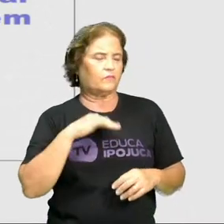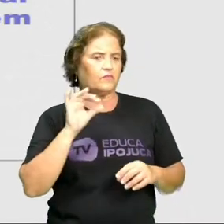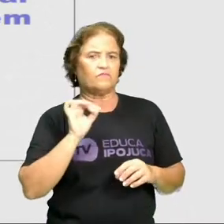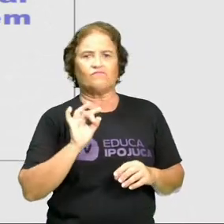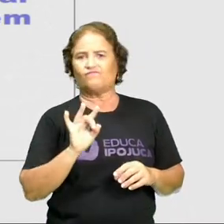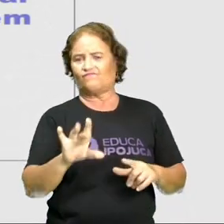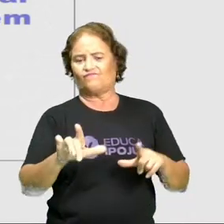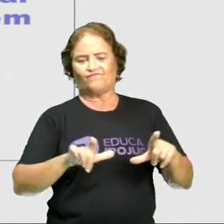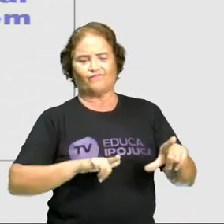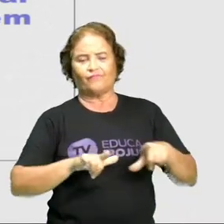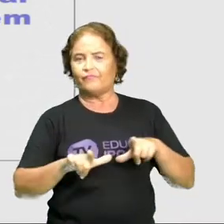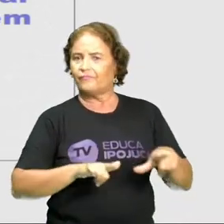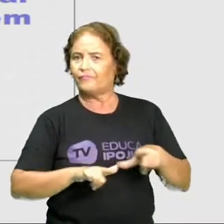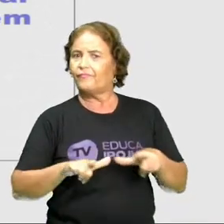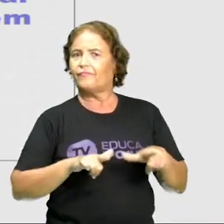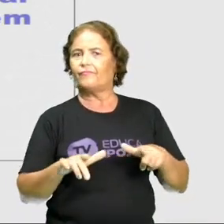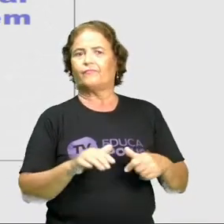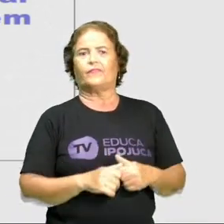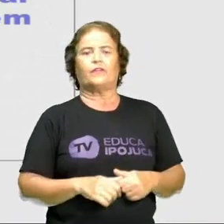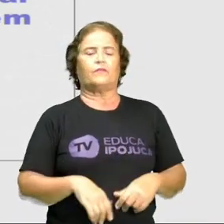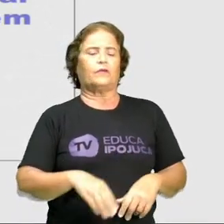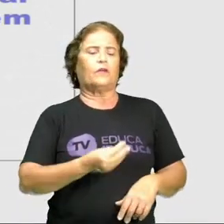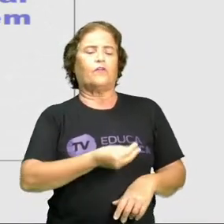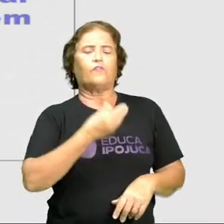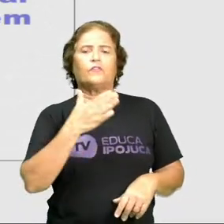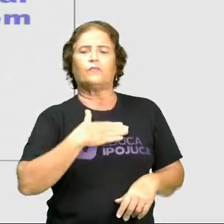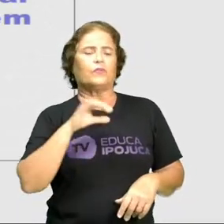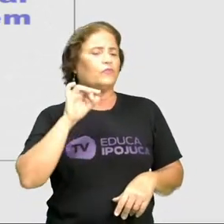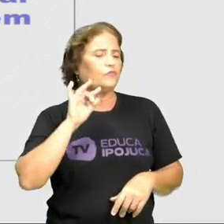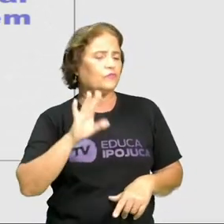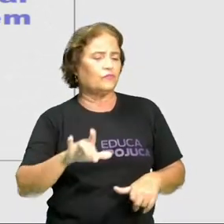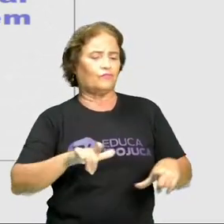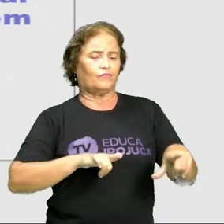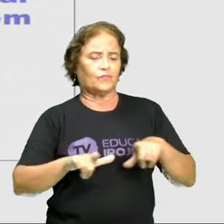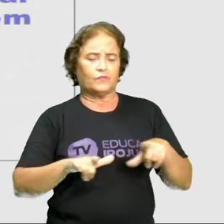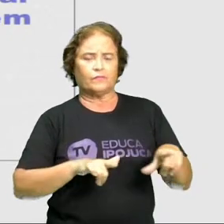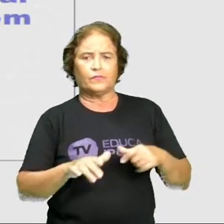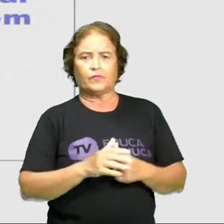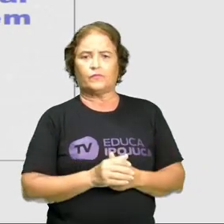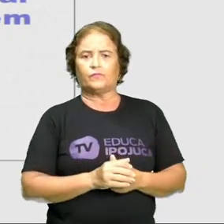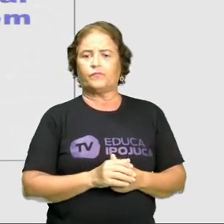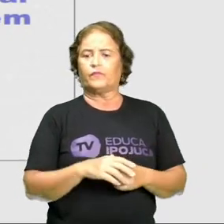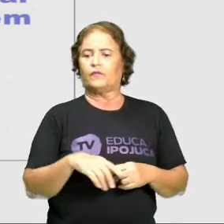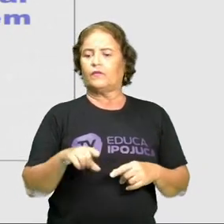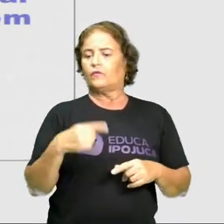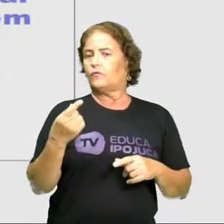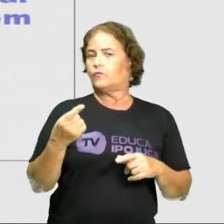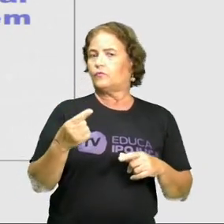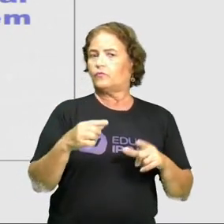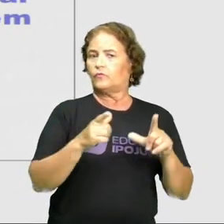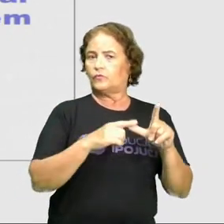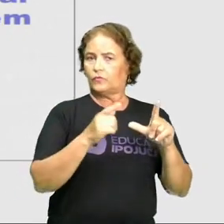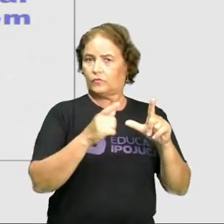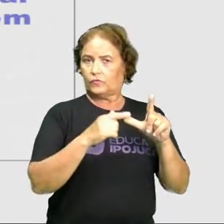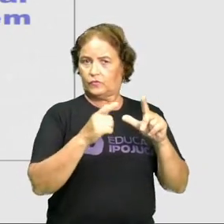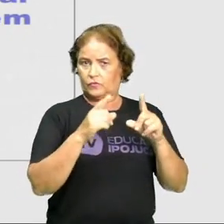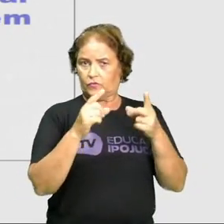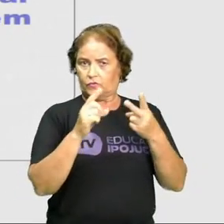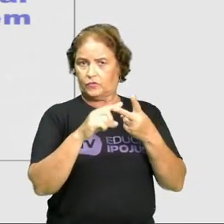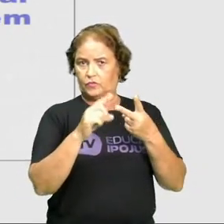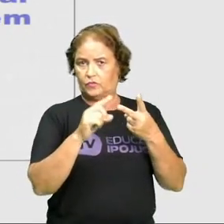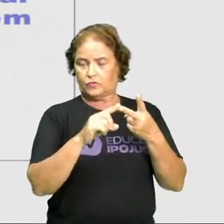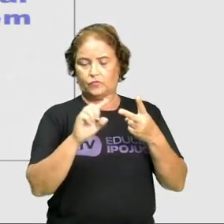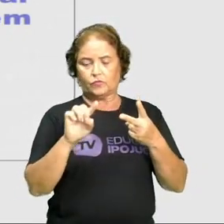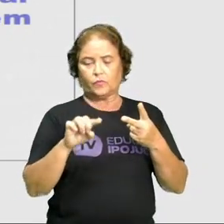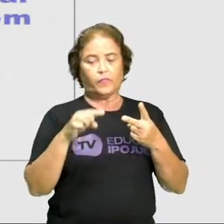que a vida é só trabalho, só isso. Esse menino precisa de um trabalho. Esse trabalho que está se referindo já